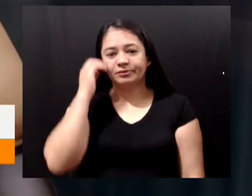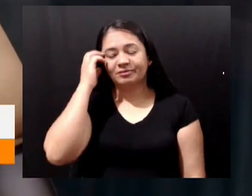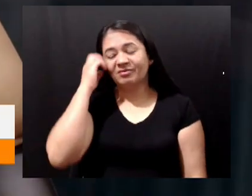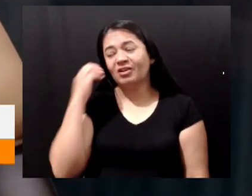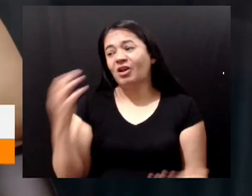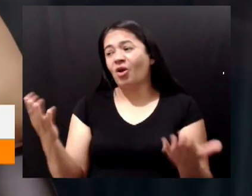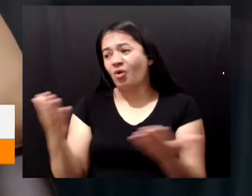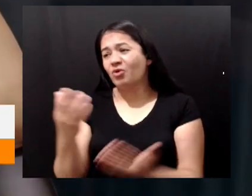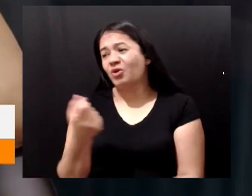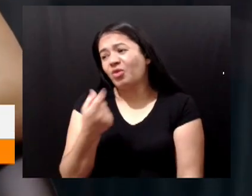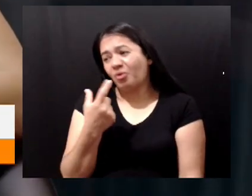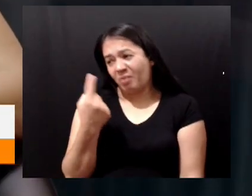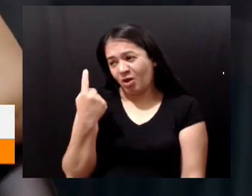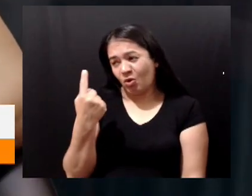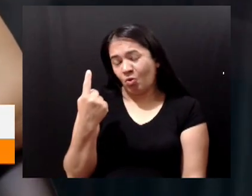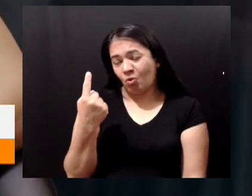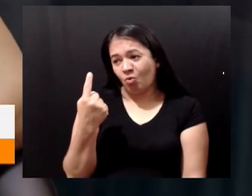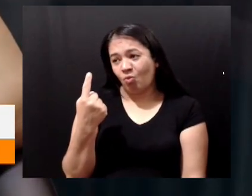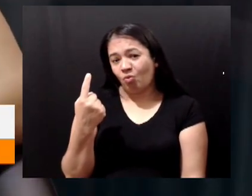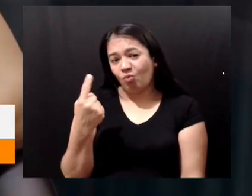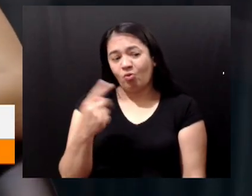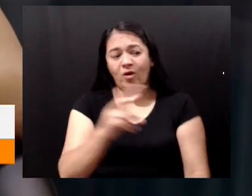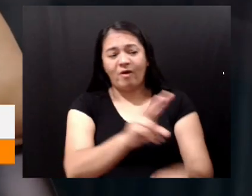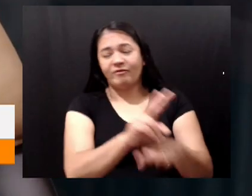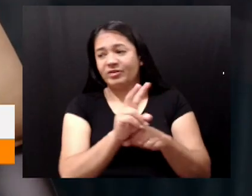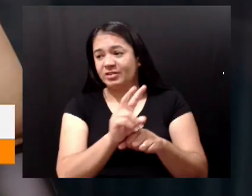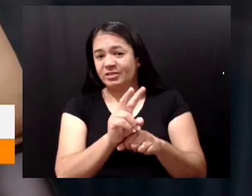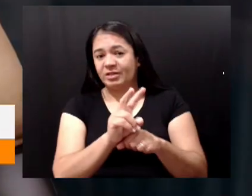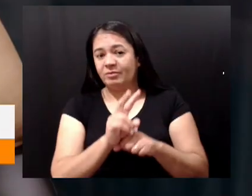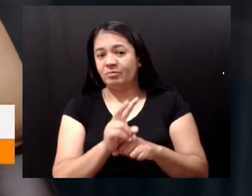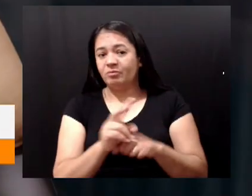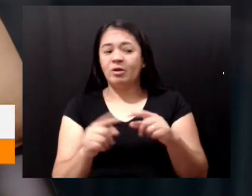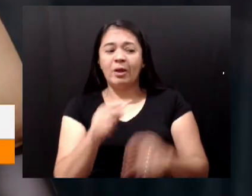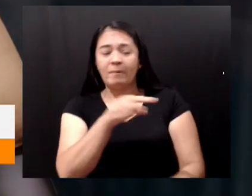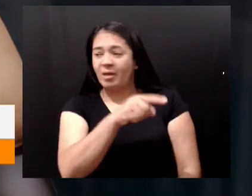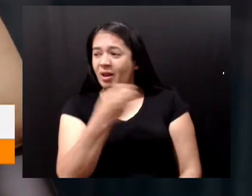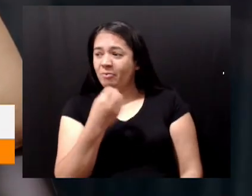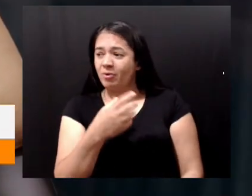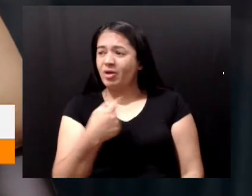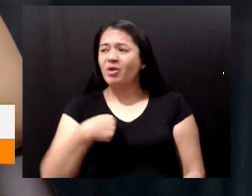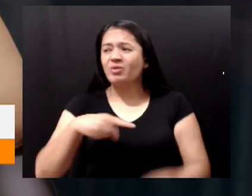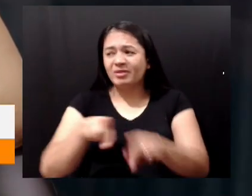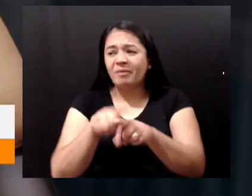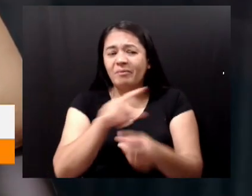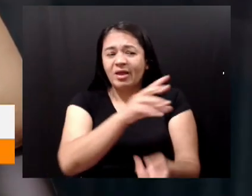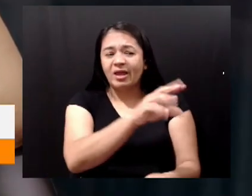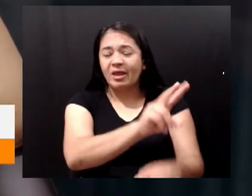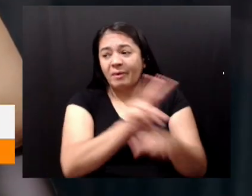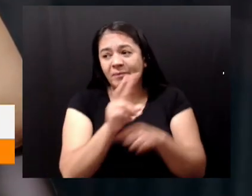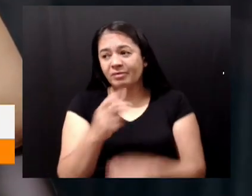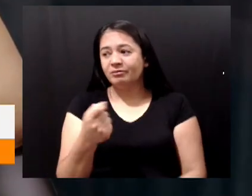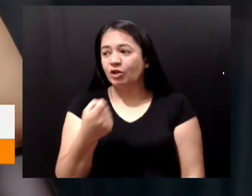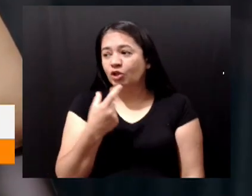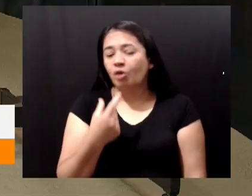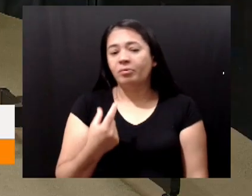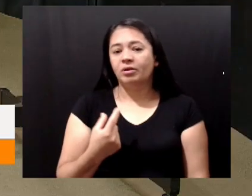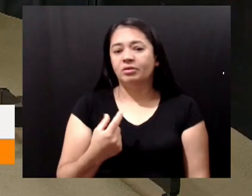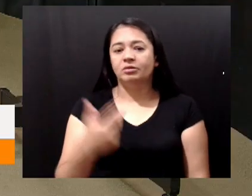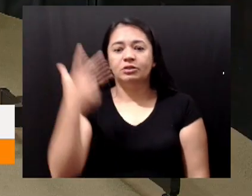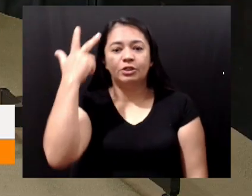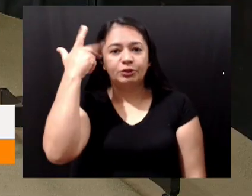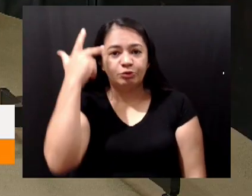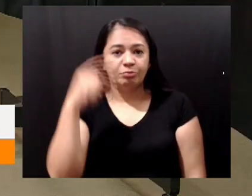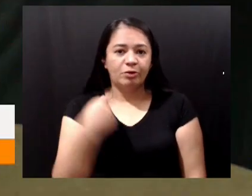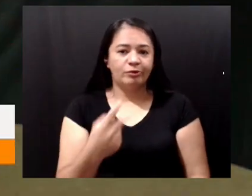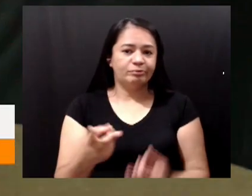com a minha vizinha um remedinho que para ela faz bem, então eu também tomei. Então é uma coisa muito comum da gente se ver. Poxa